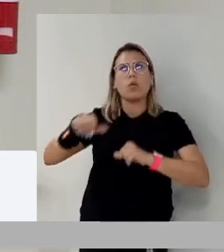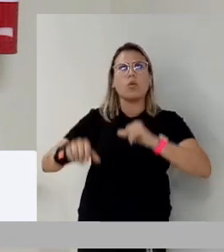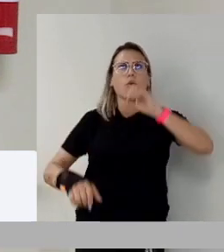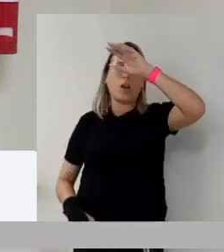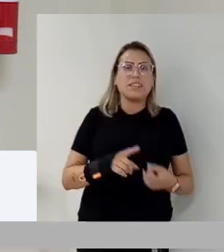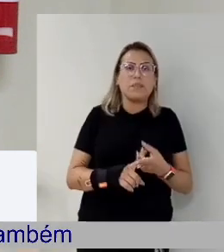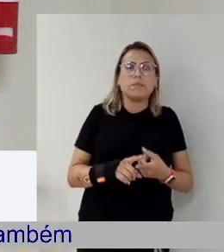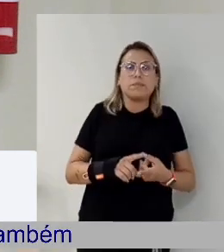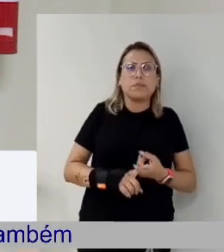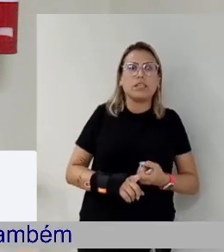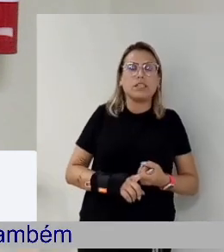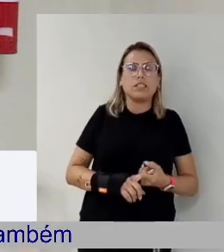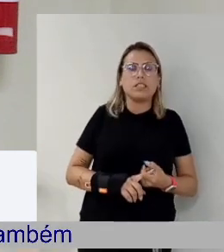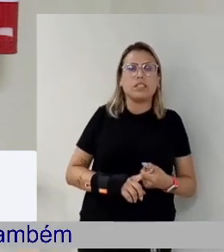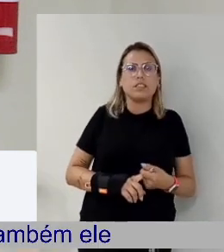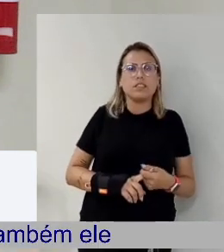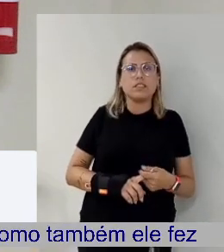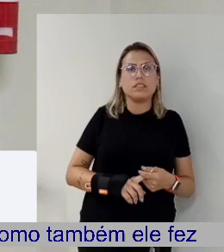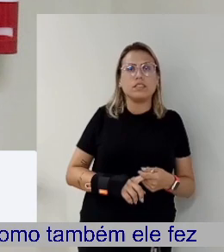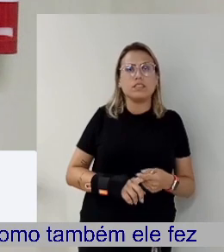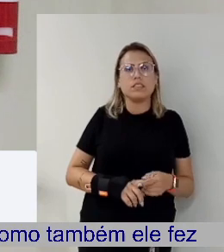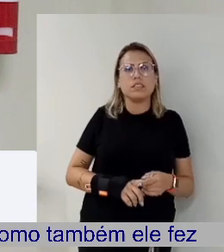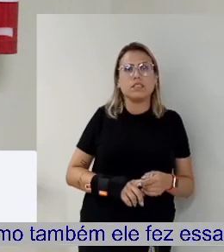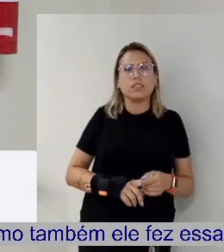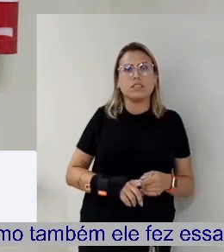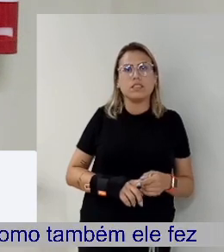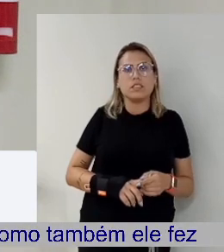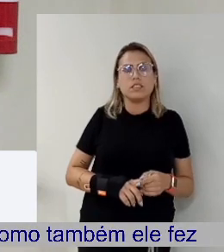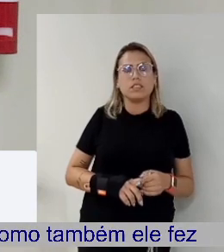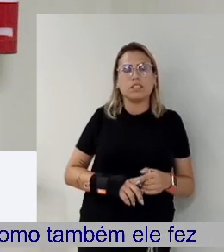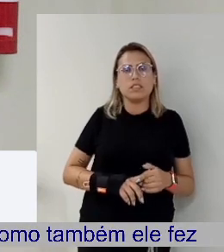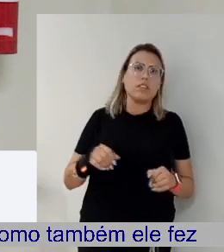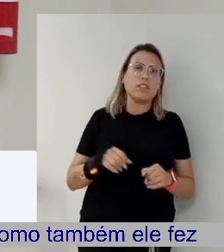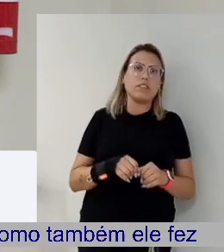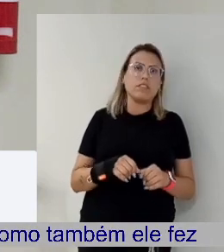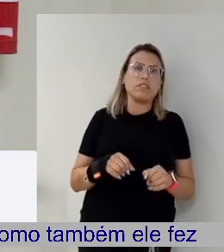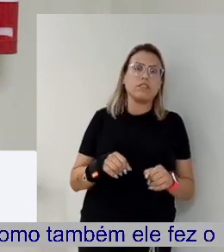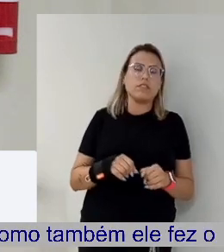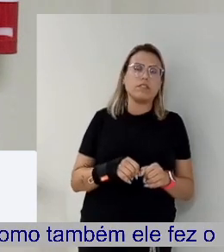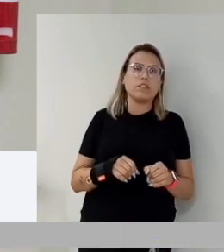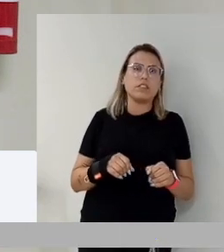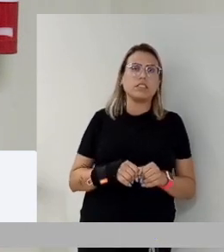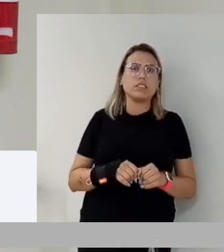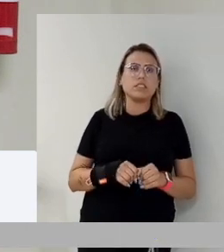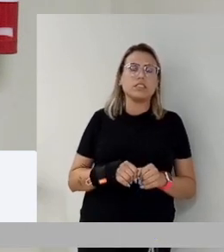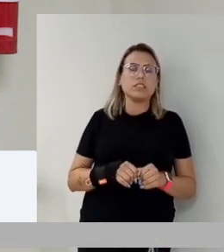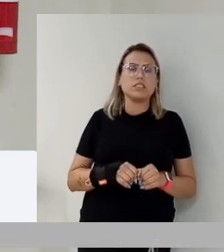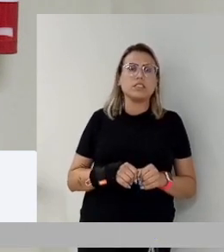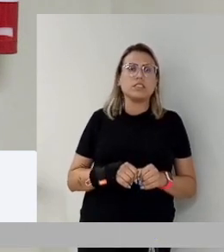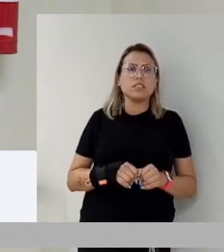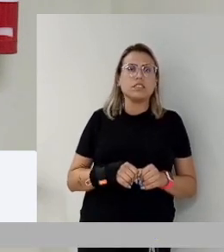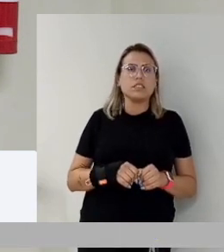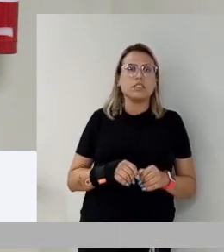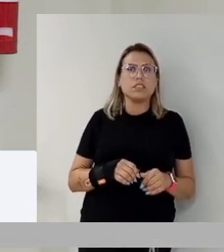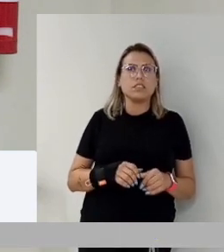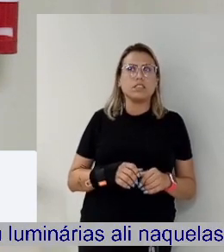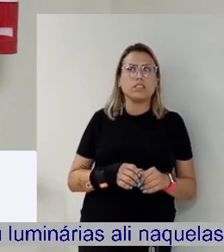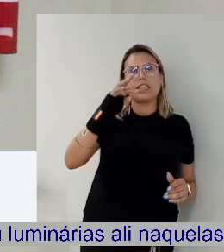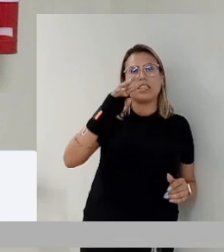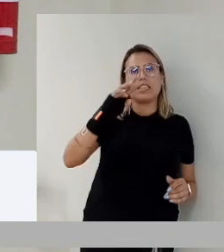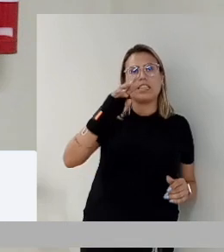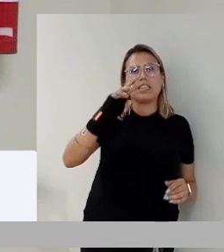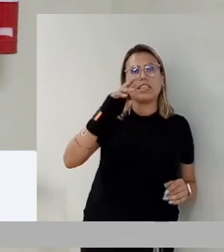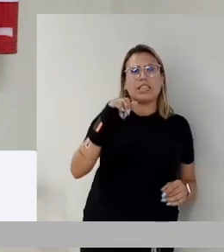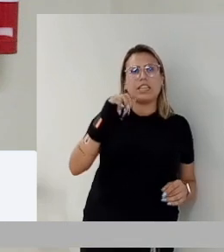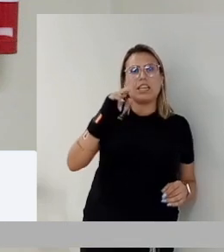como também ele fez essa e o acrescentou luminárias ali naquelas Travessas